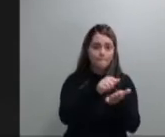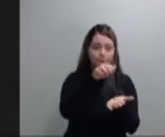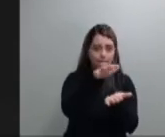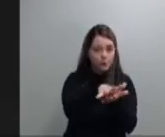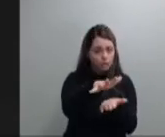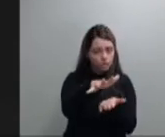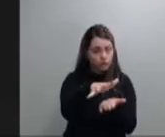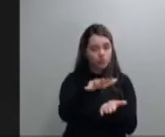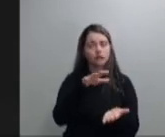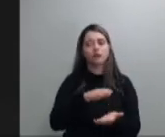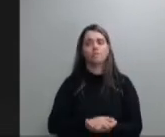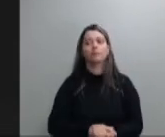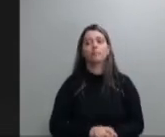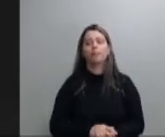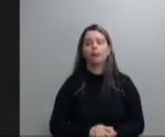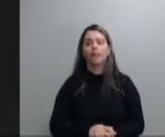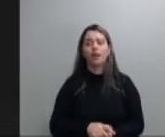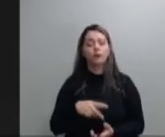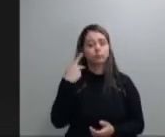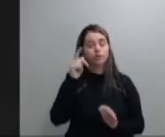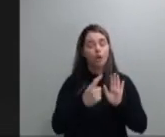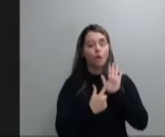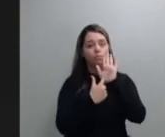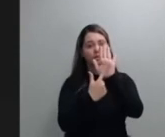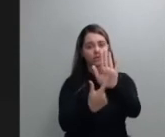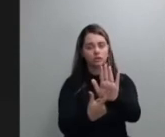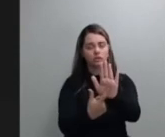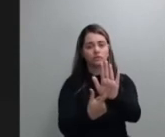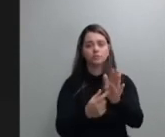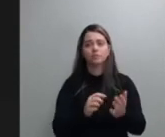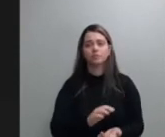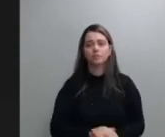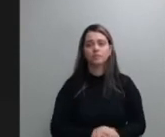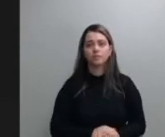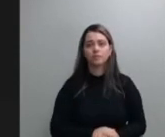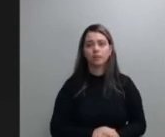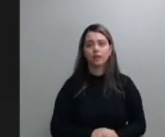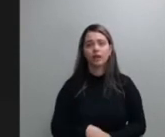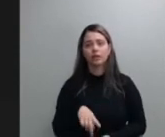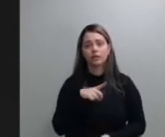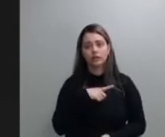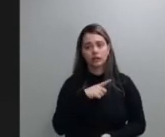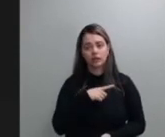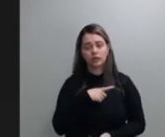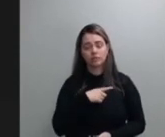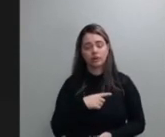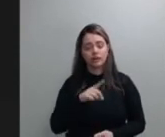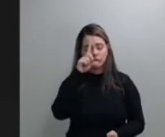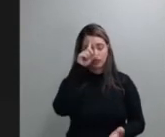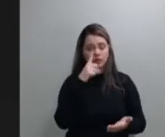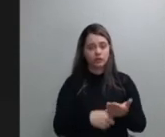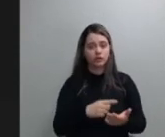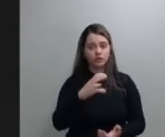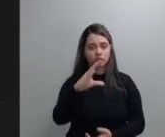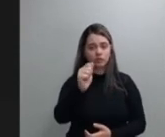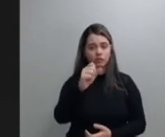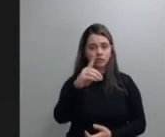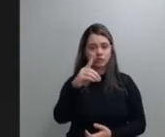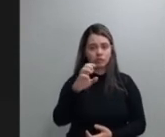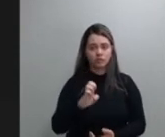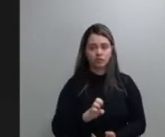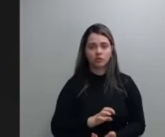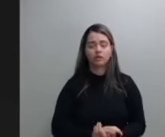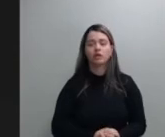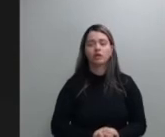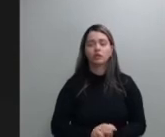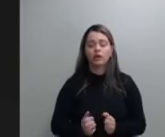na apresentação da operação de concentração cujos termos embasam a decisão do Cade ora sob análise além de